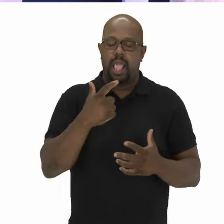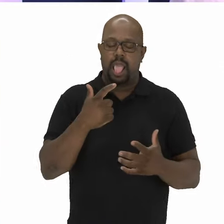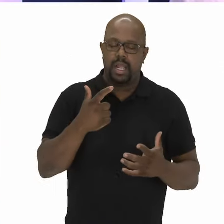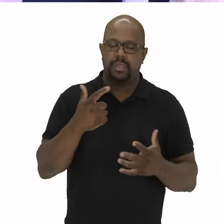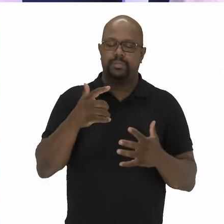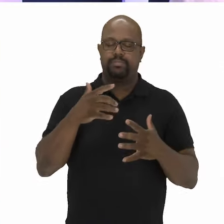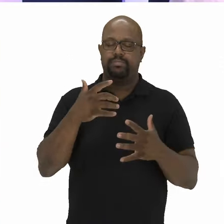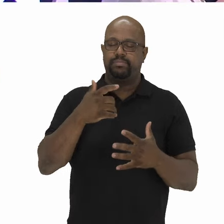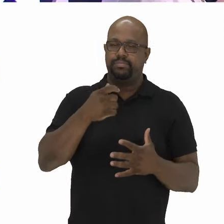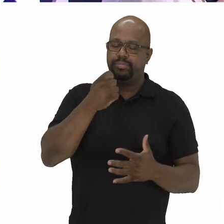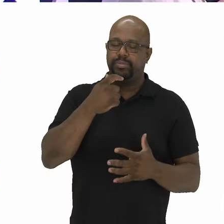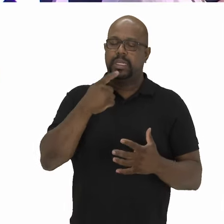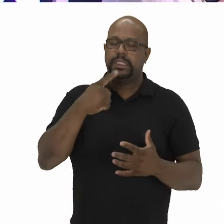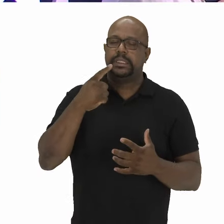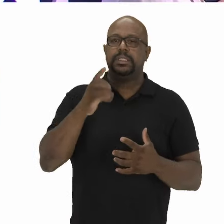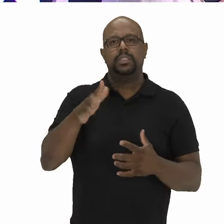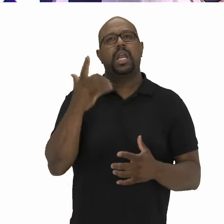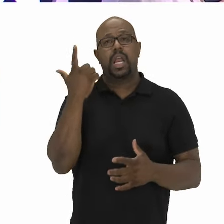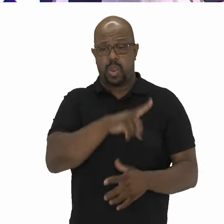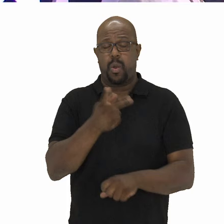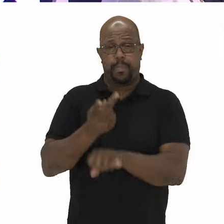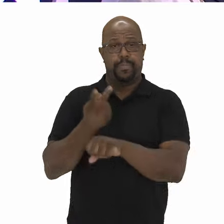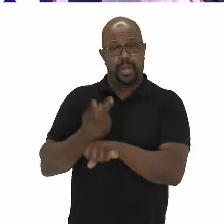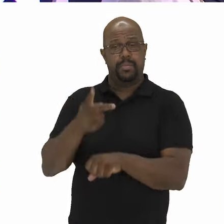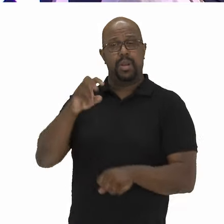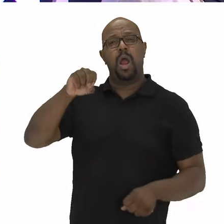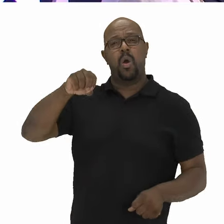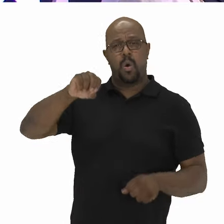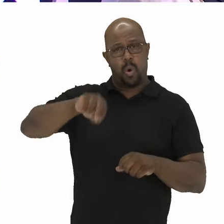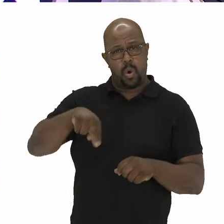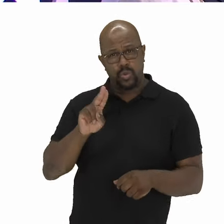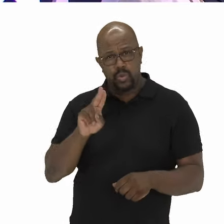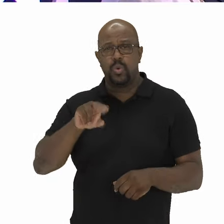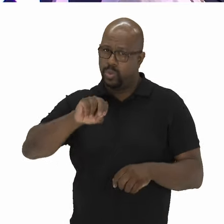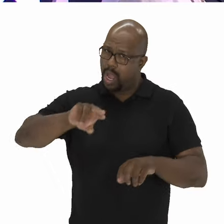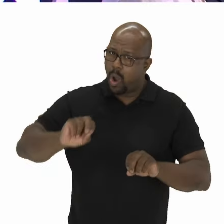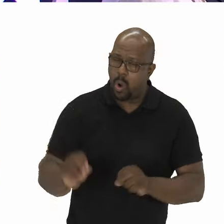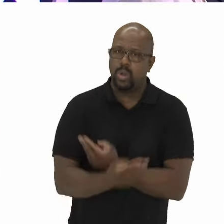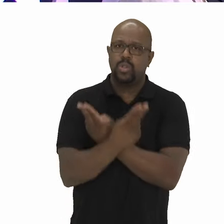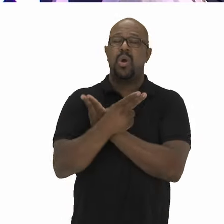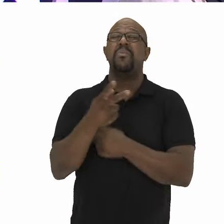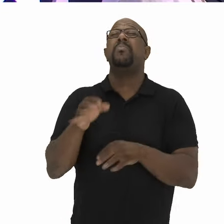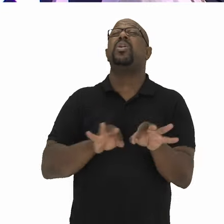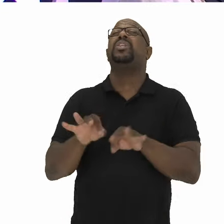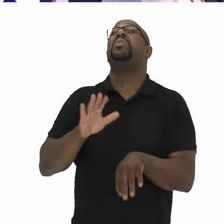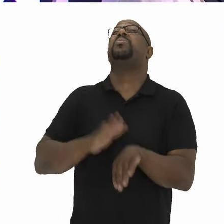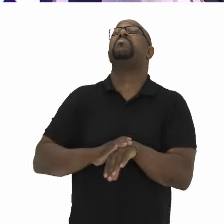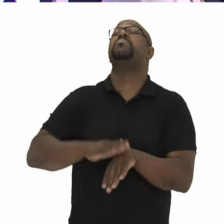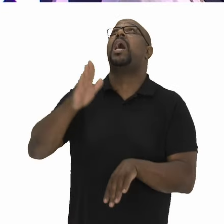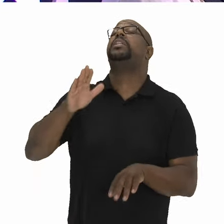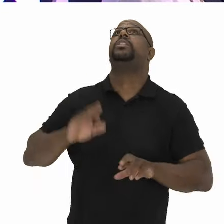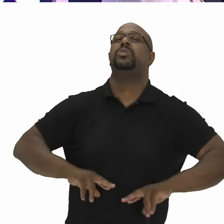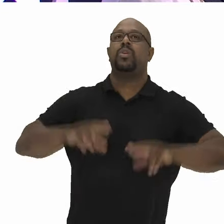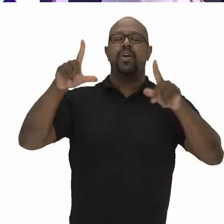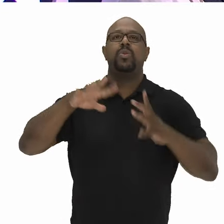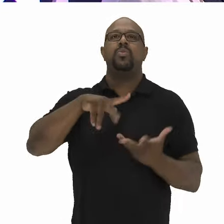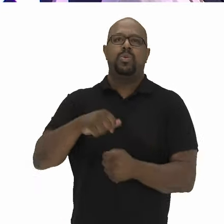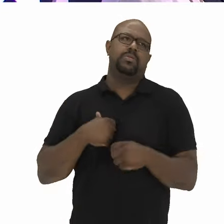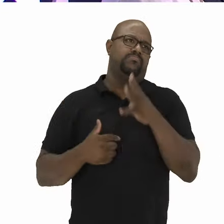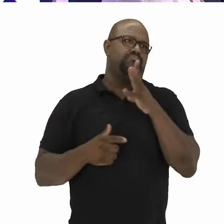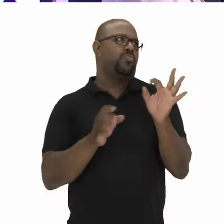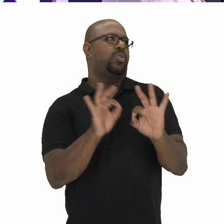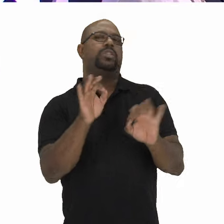desculpe gaggi que ganhou um prêmio na Ô em 2014 como um dos projetos mais inovadores do mundo porque até